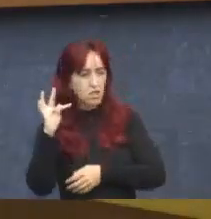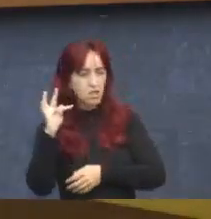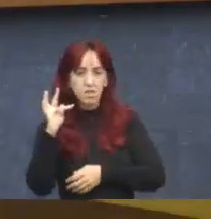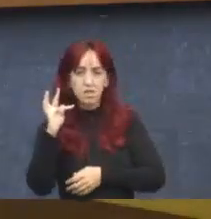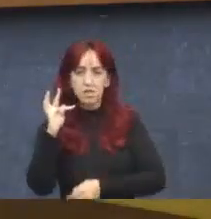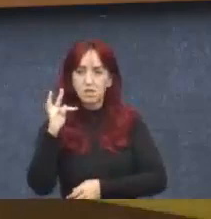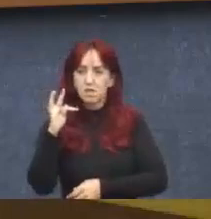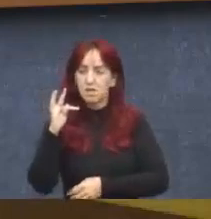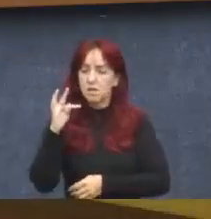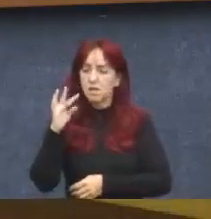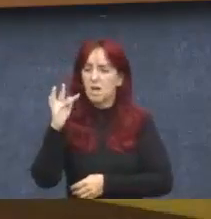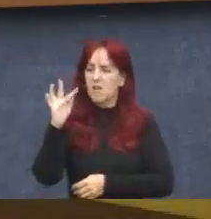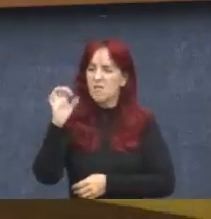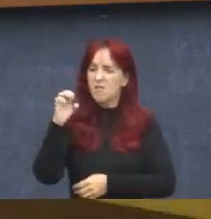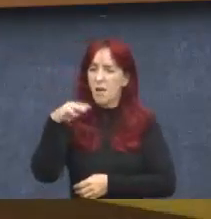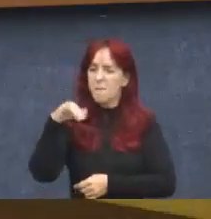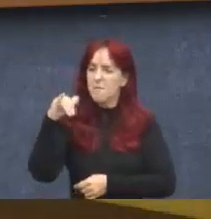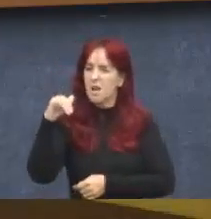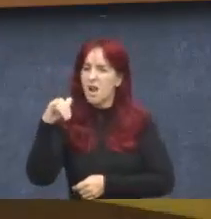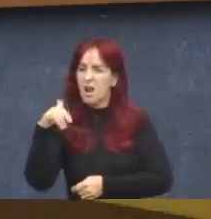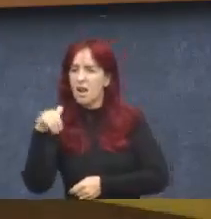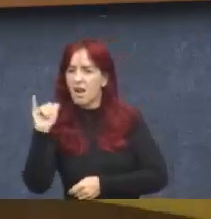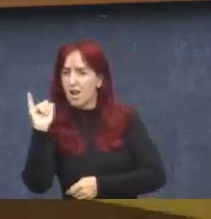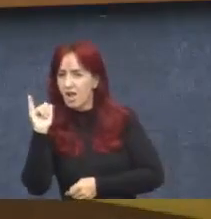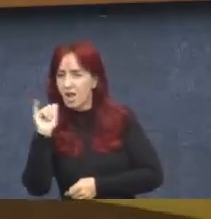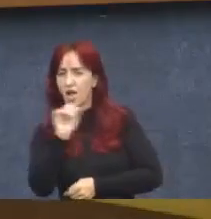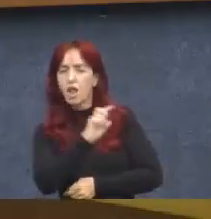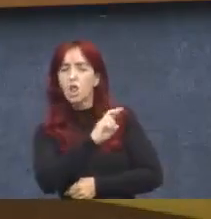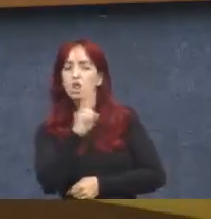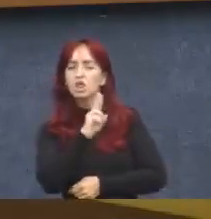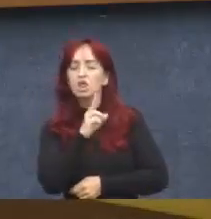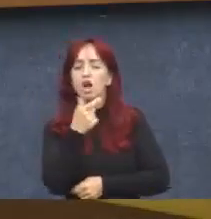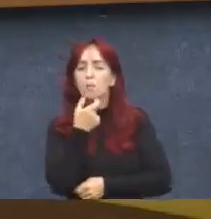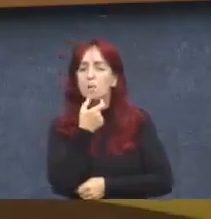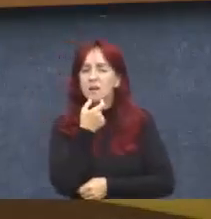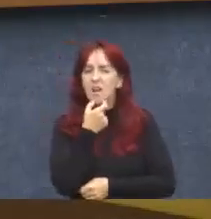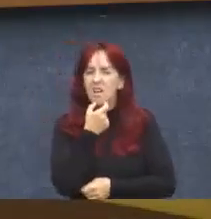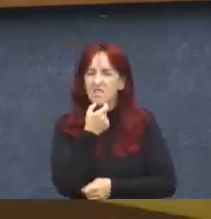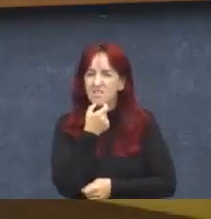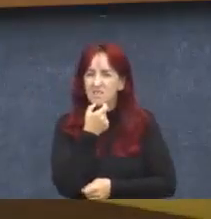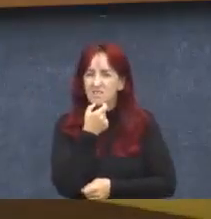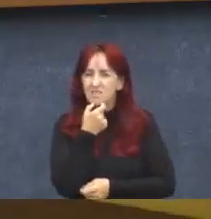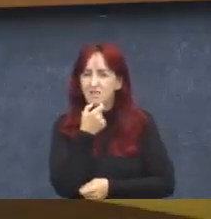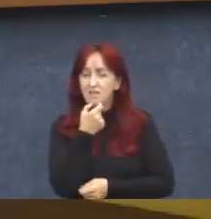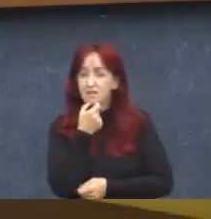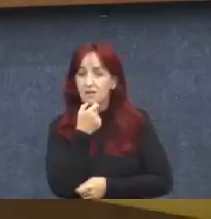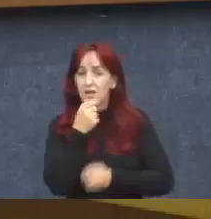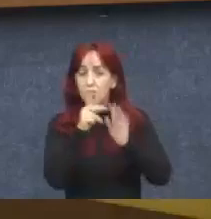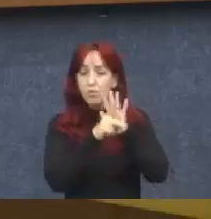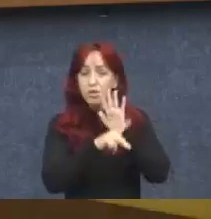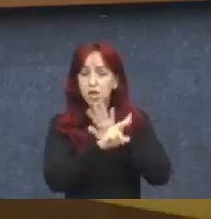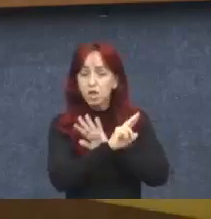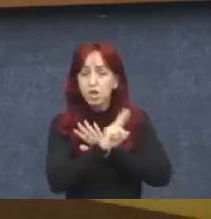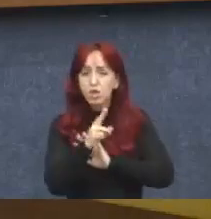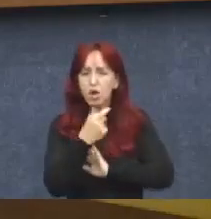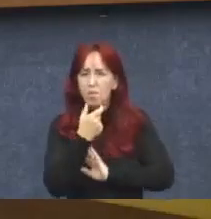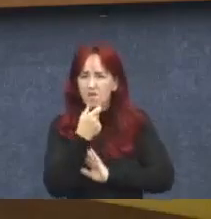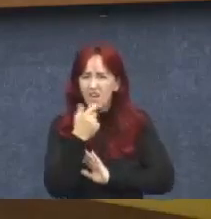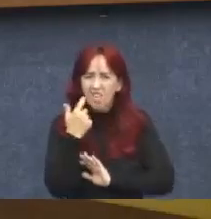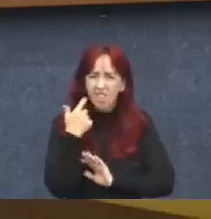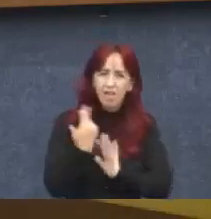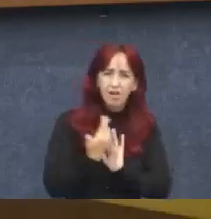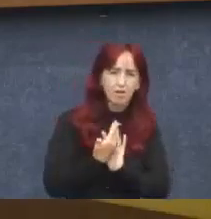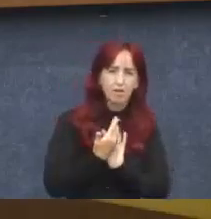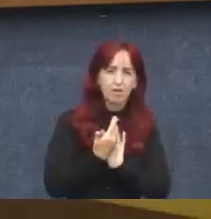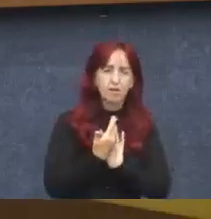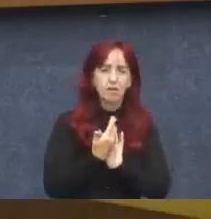Pet Family, um nome em inglês? Um nome em inglês? Os caras fizeram um projeto com o nome em inglês, Pet Friendly. É uma